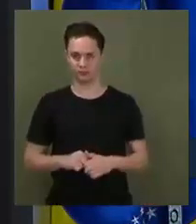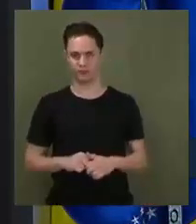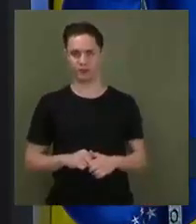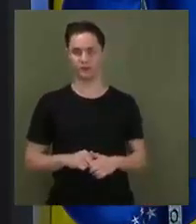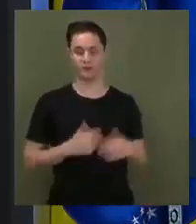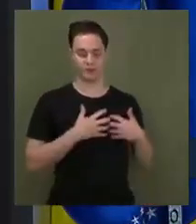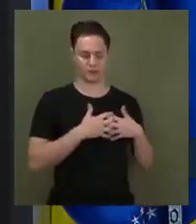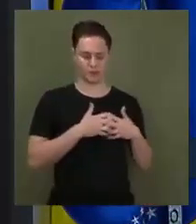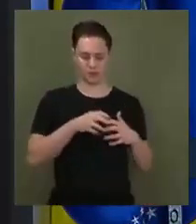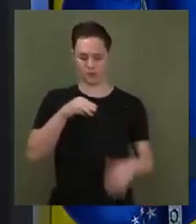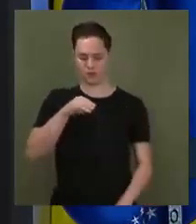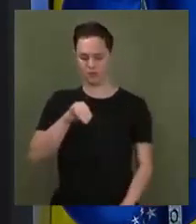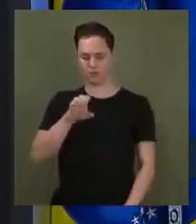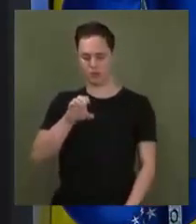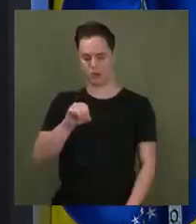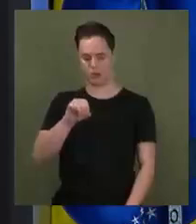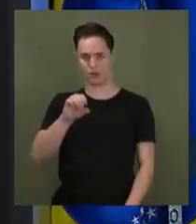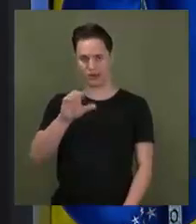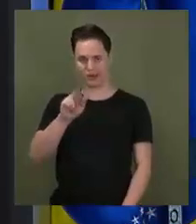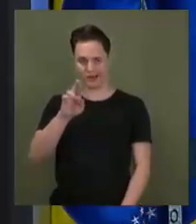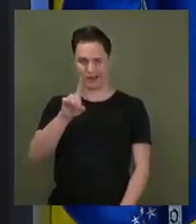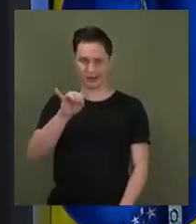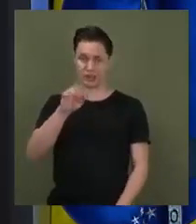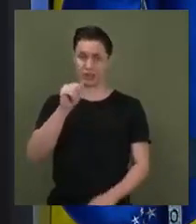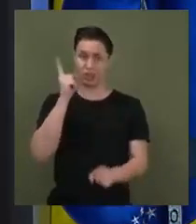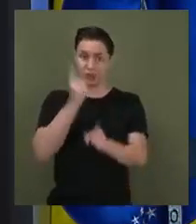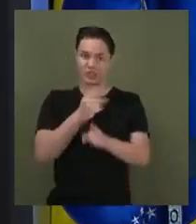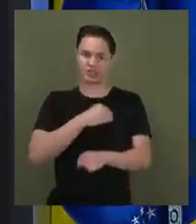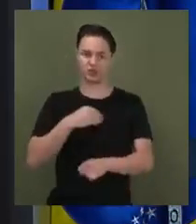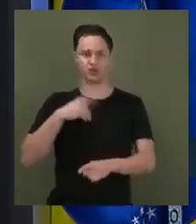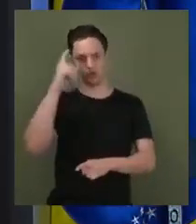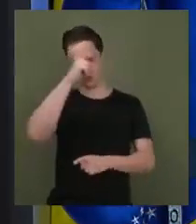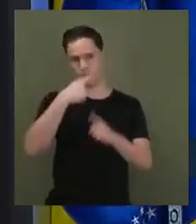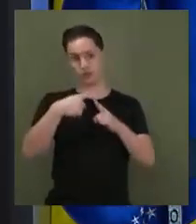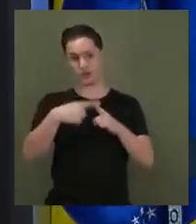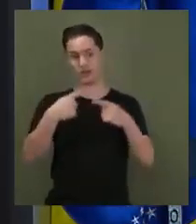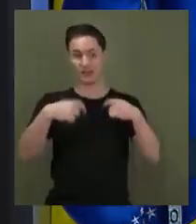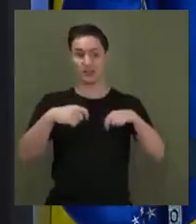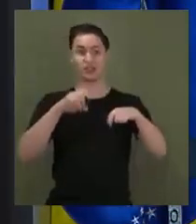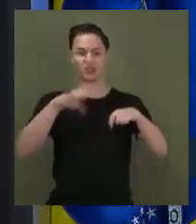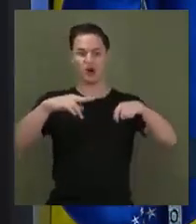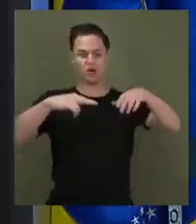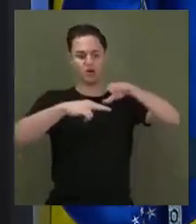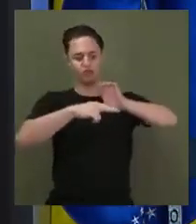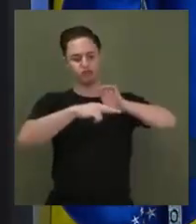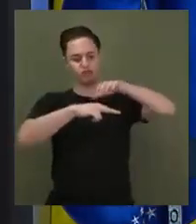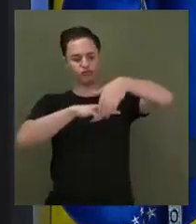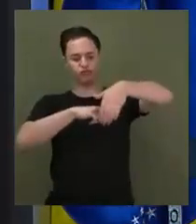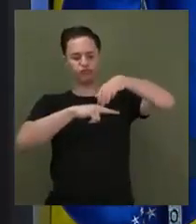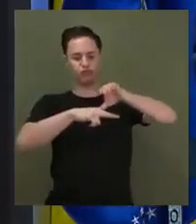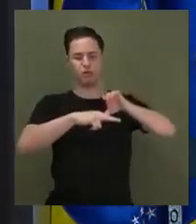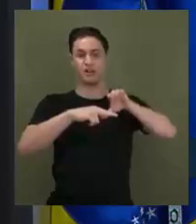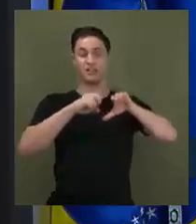Miocardite é um diagnóstico que é difícil, porque pode não aparecer em exames normais, só na ressonância, e quem vai fazer ressonância